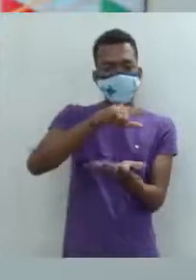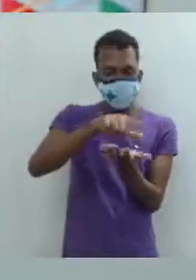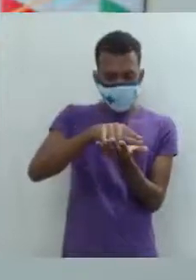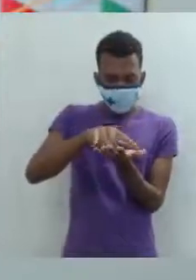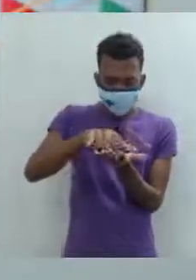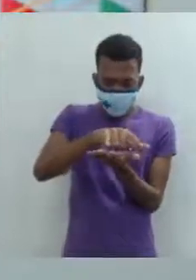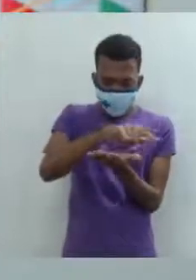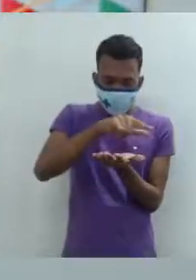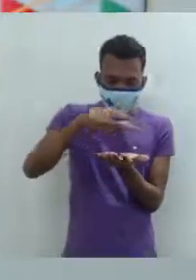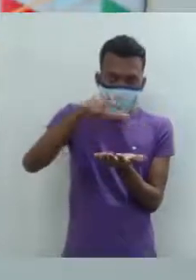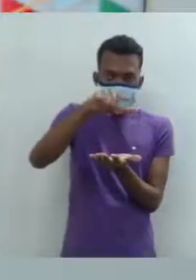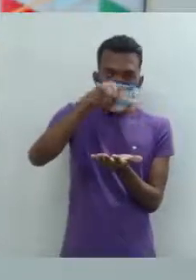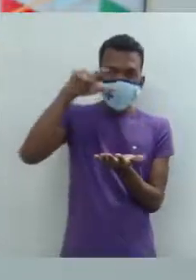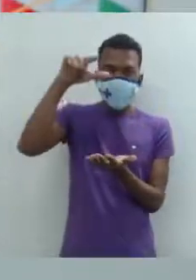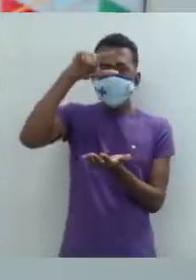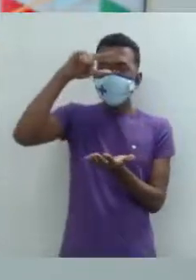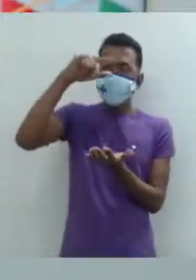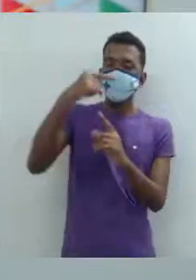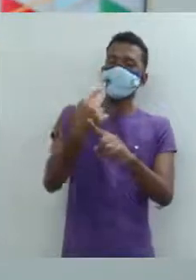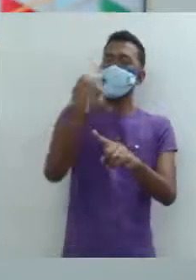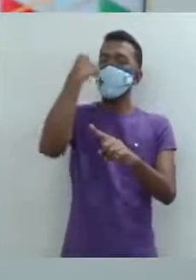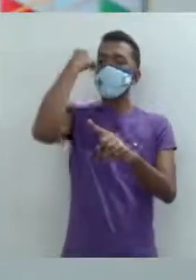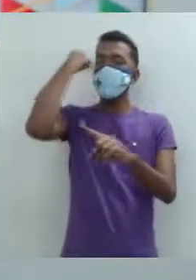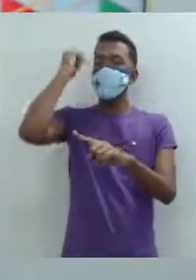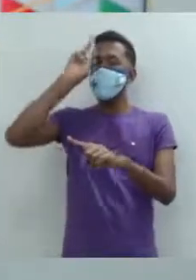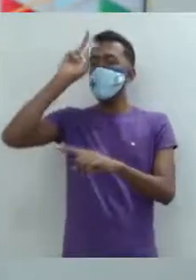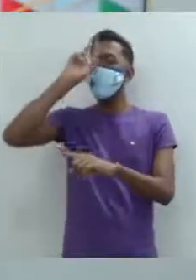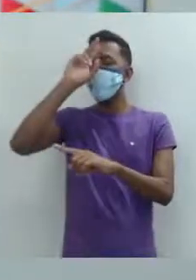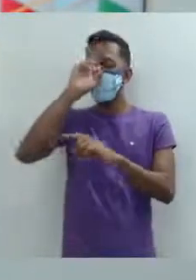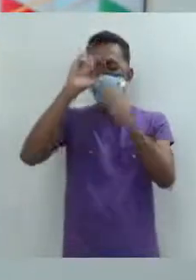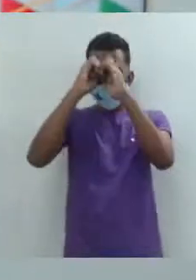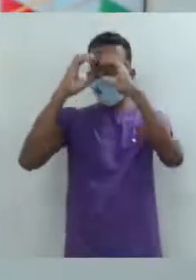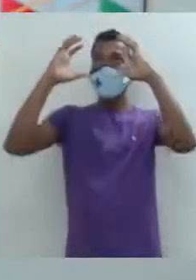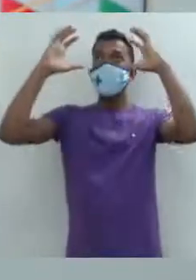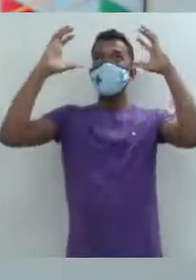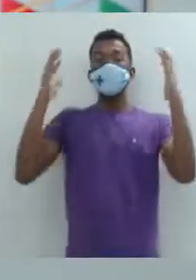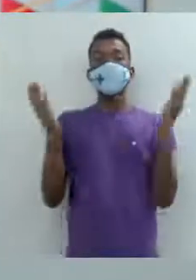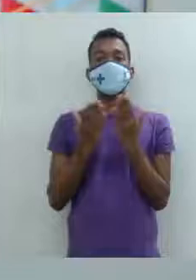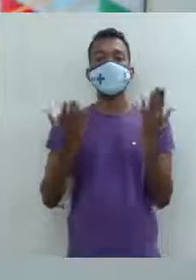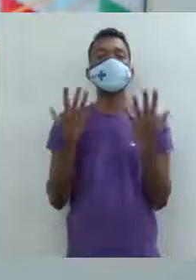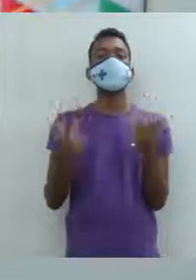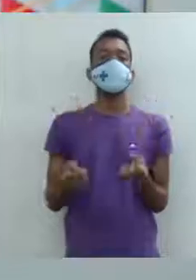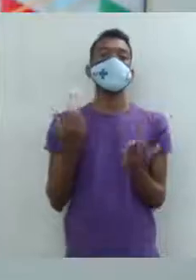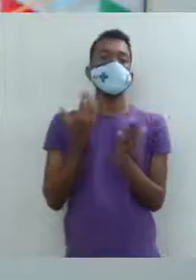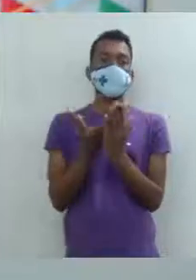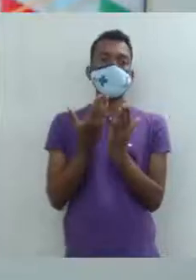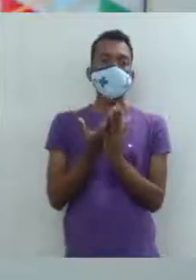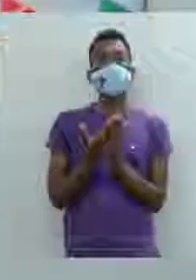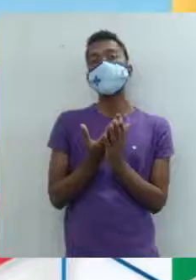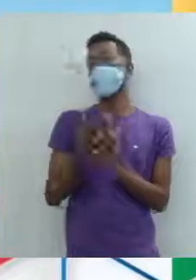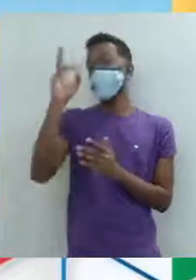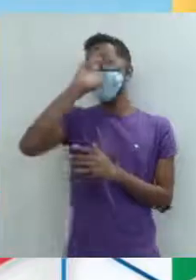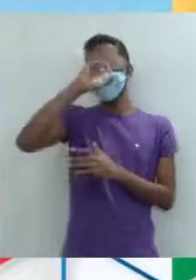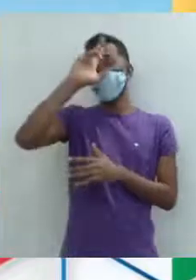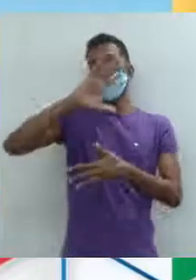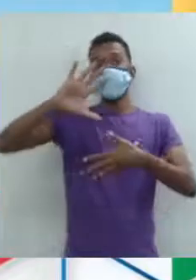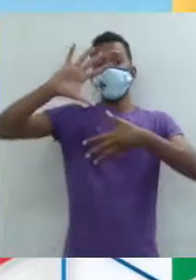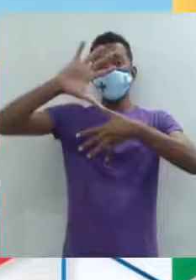uma viagem pela história, né? E agora nós vamos estudar a história da América